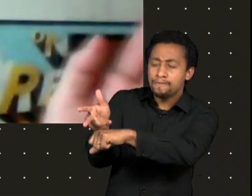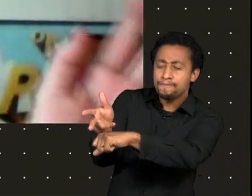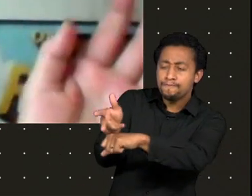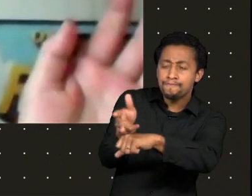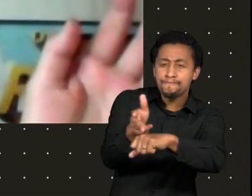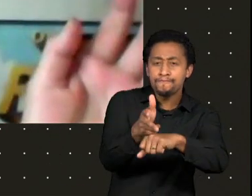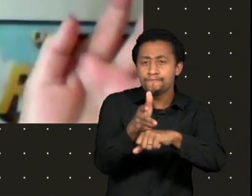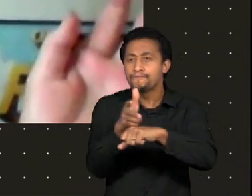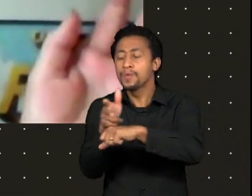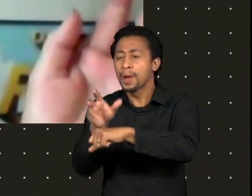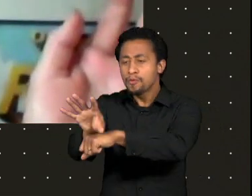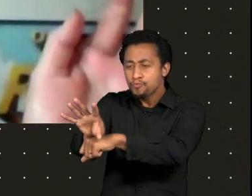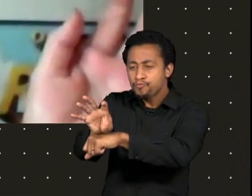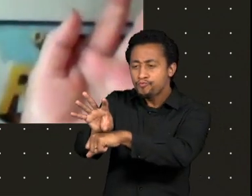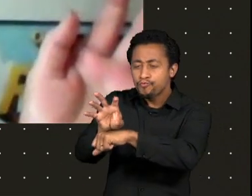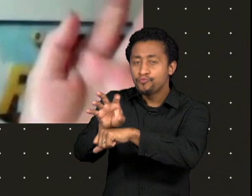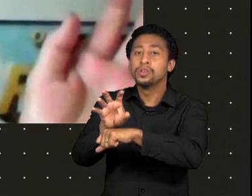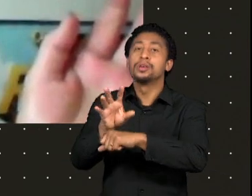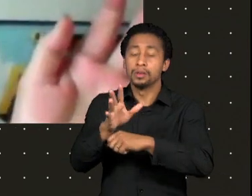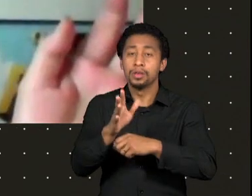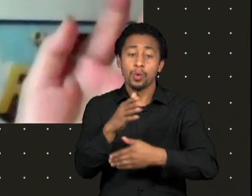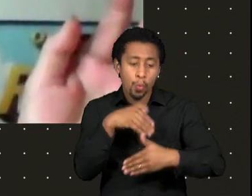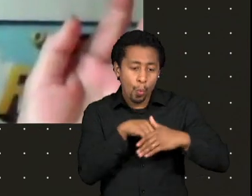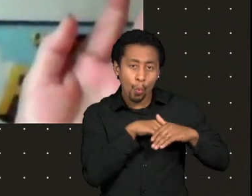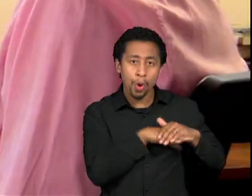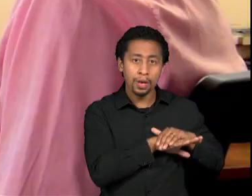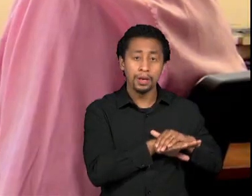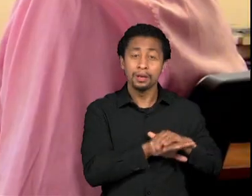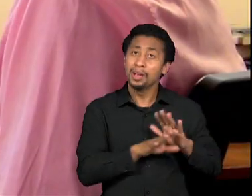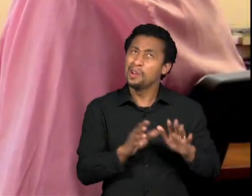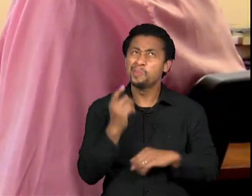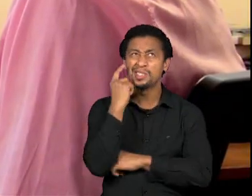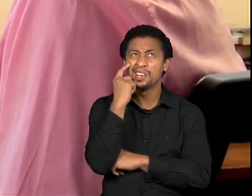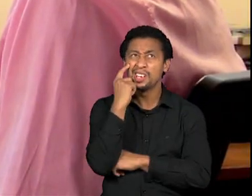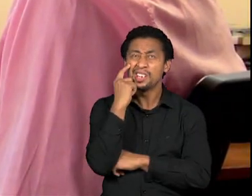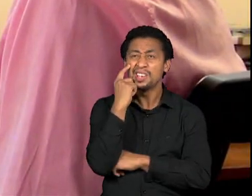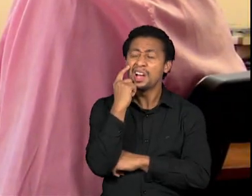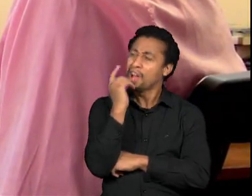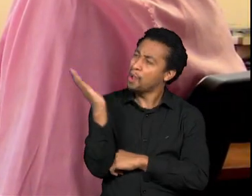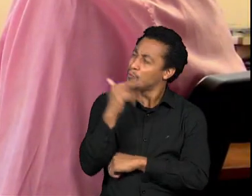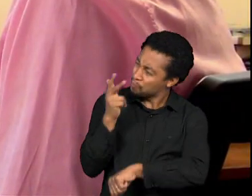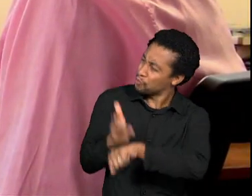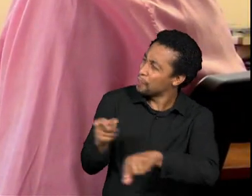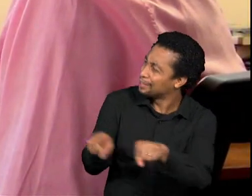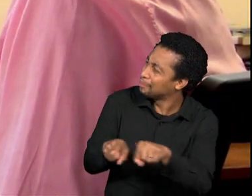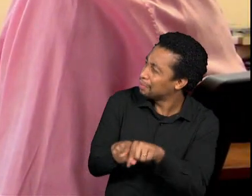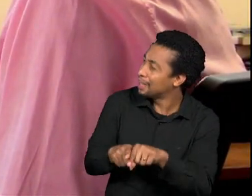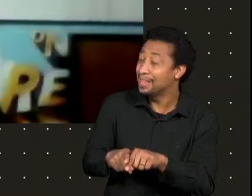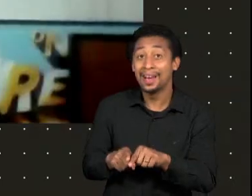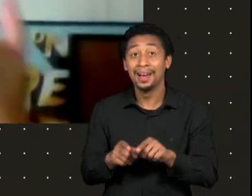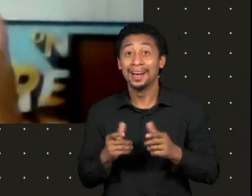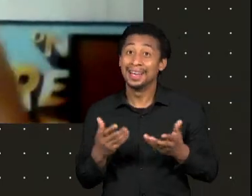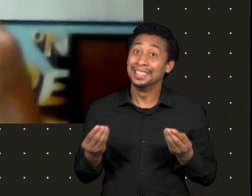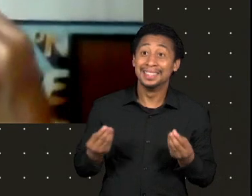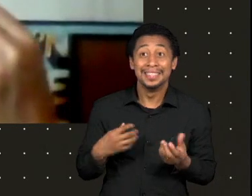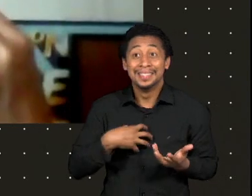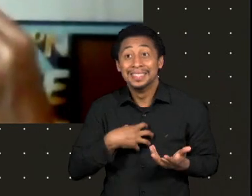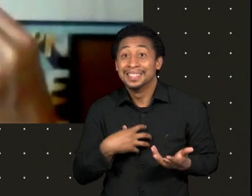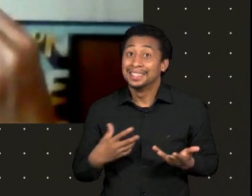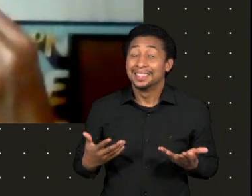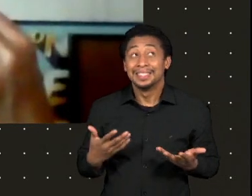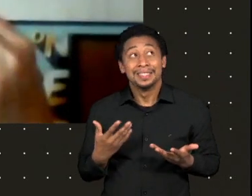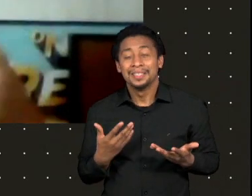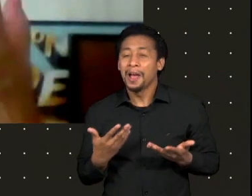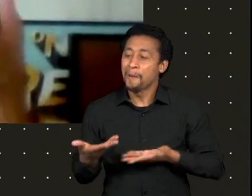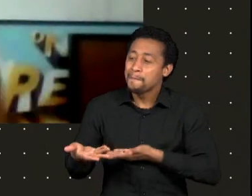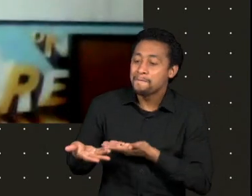E o Nelson, quando soube disso, ele virou e falou assim, vamos filmar também. Aí eu com os meus botões, assim, cochichando